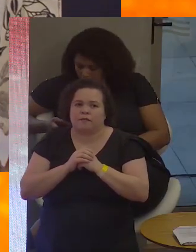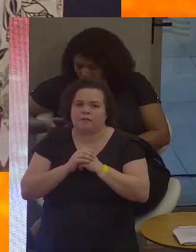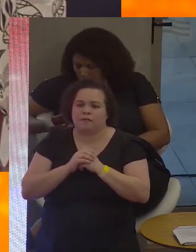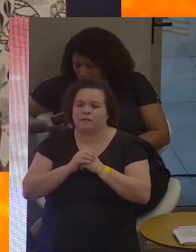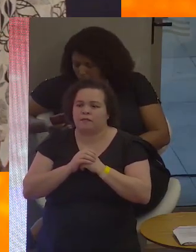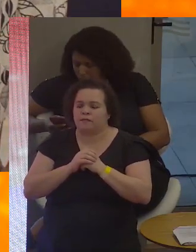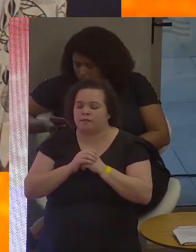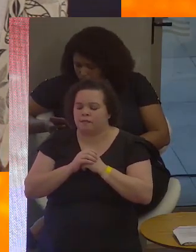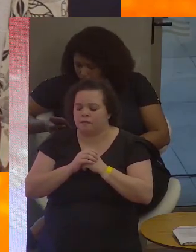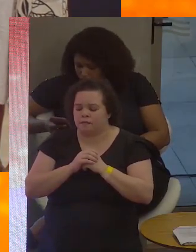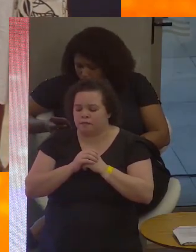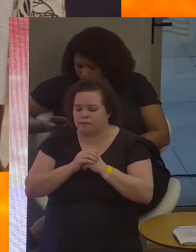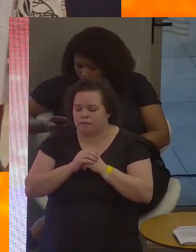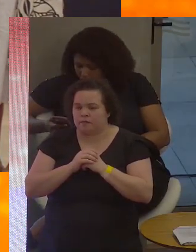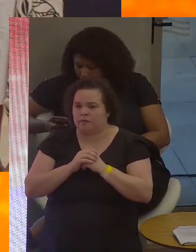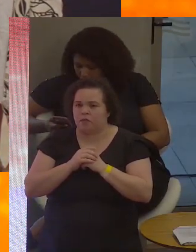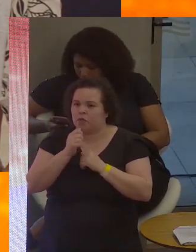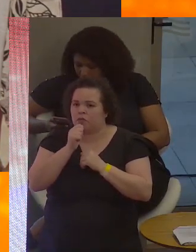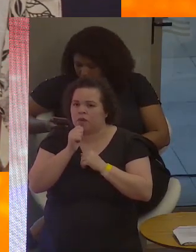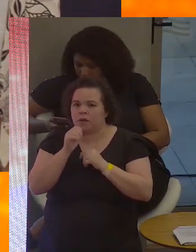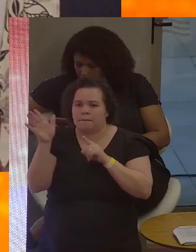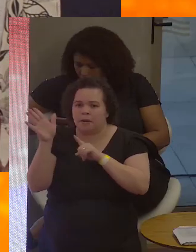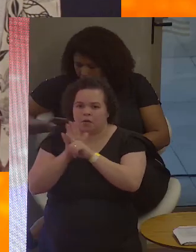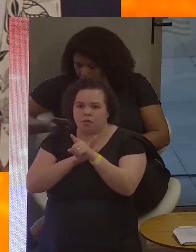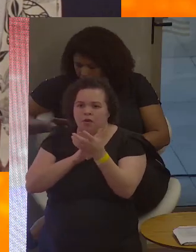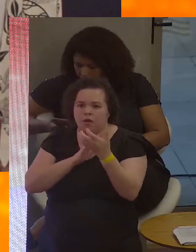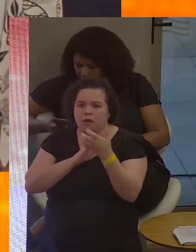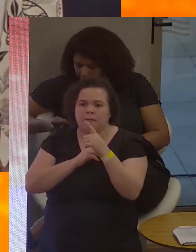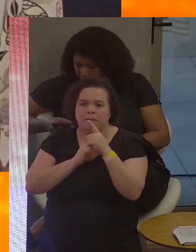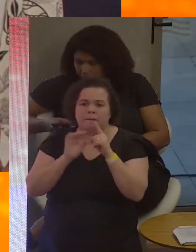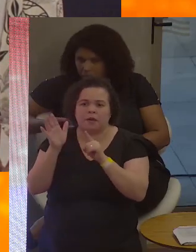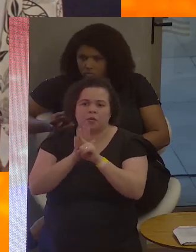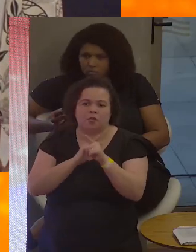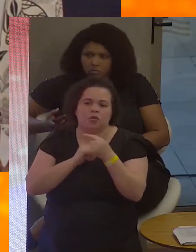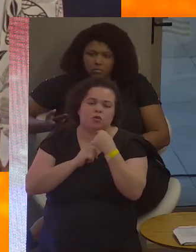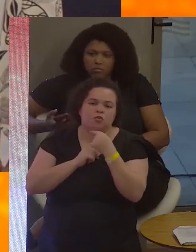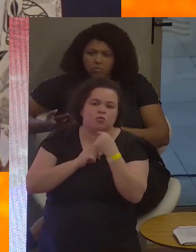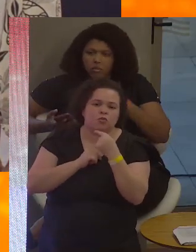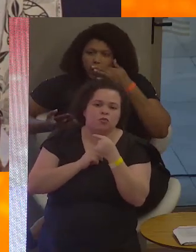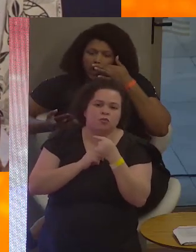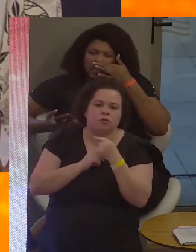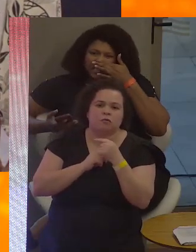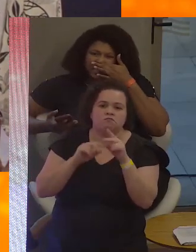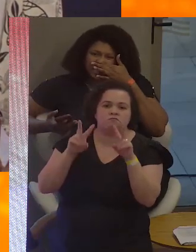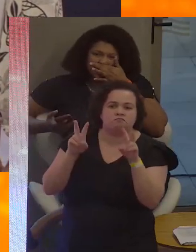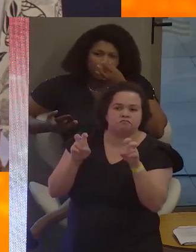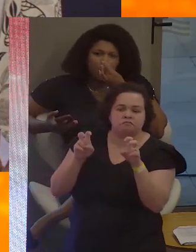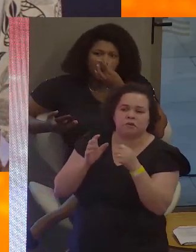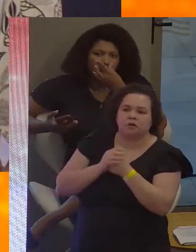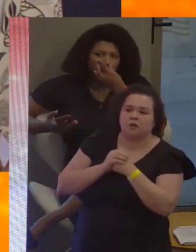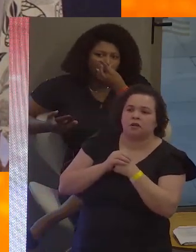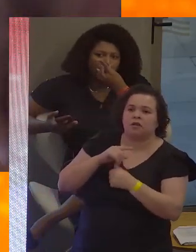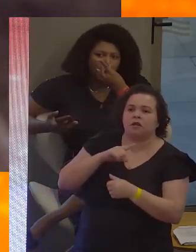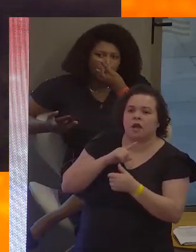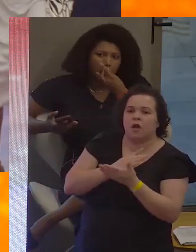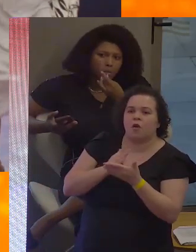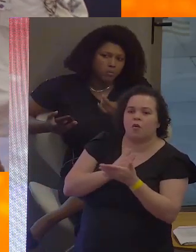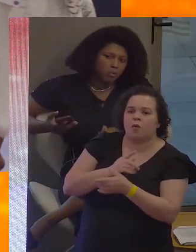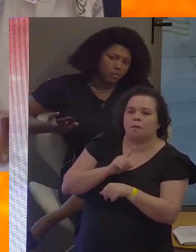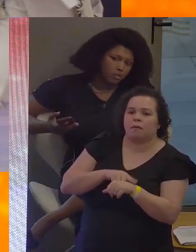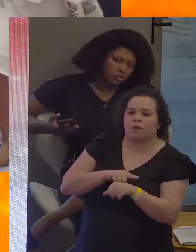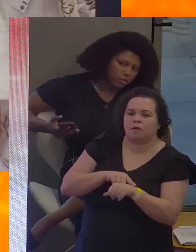No slide 1, ninguém mandou pergunta. Alguém quer fazer pergunta por aqui? Tem algum questionamento? A gente ainda tem alguns minutinhos.